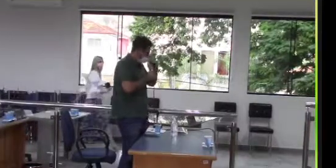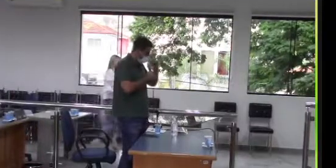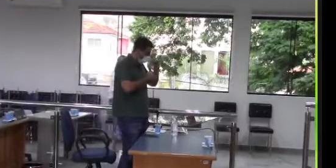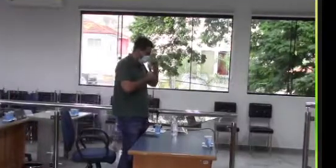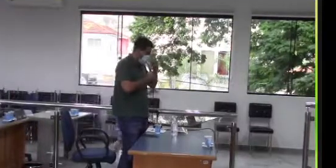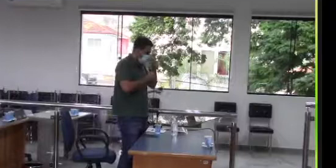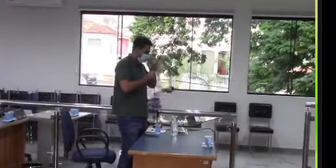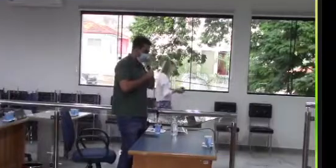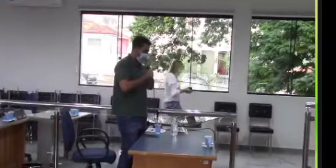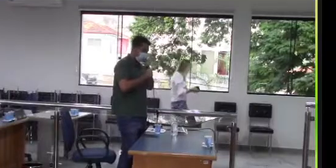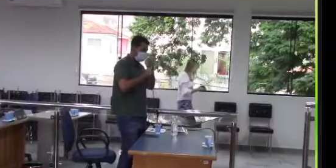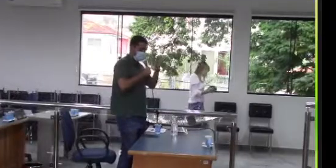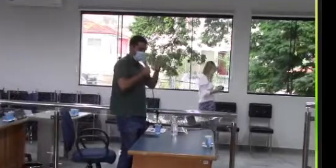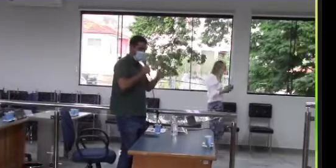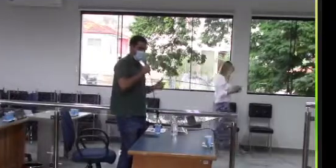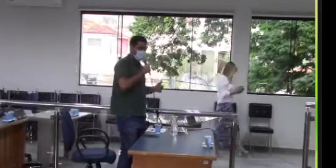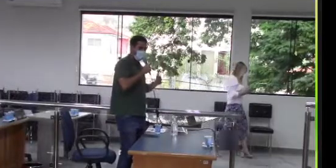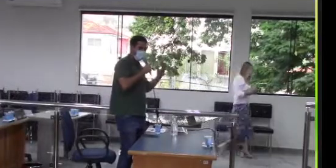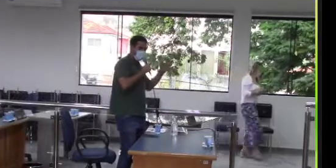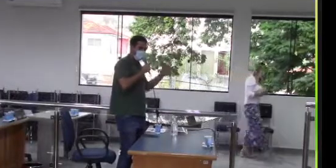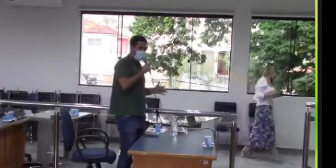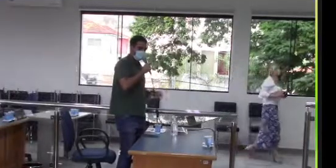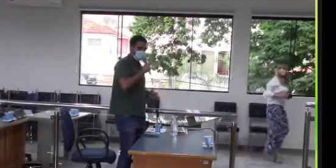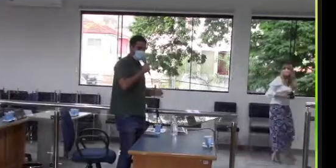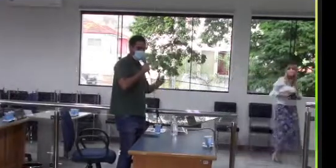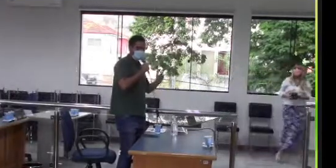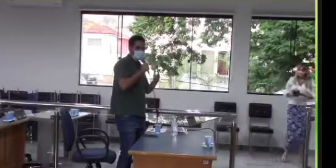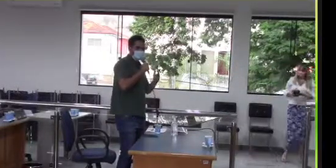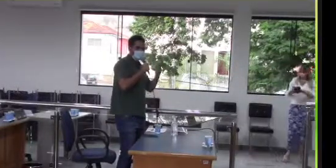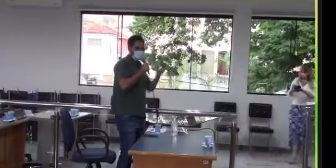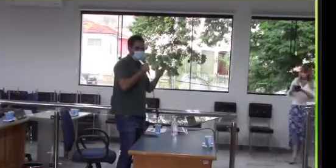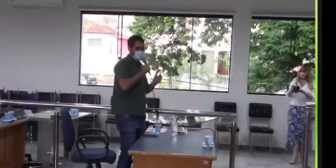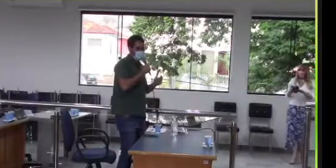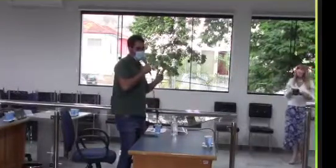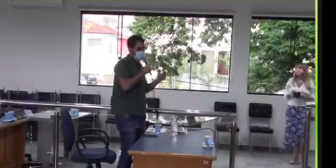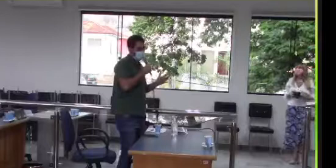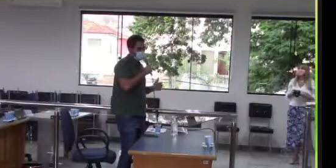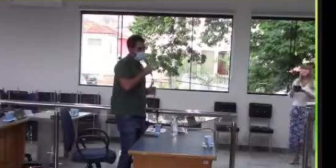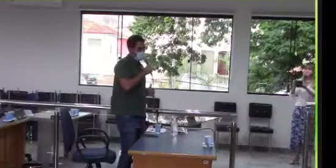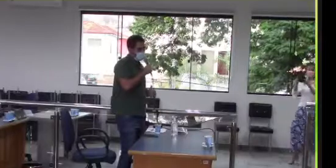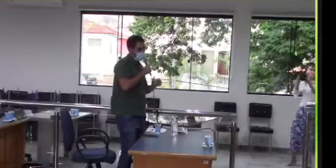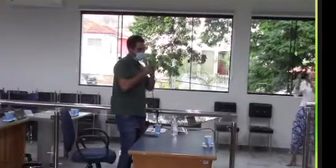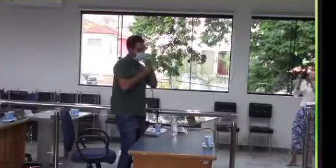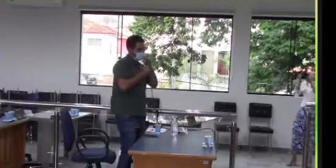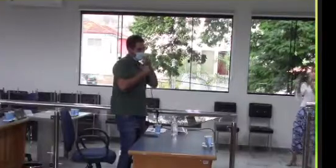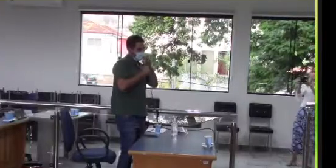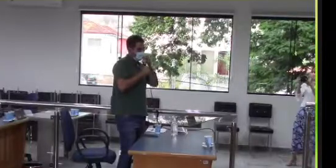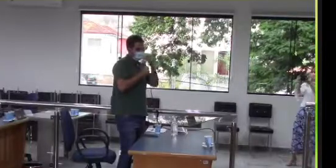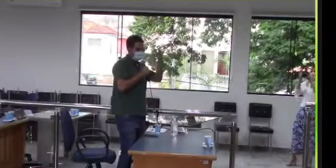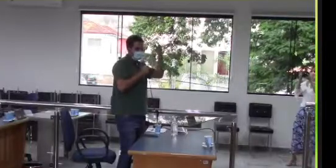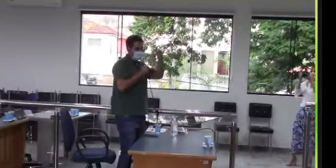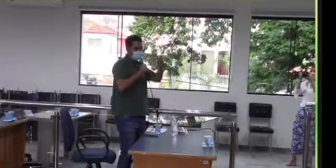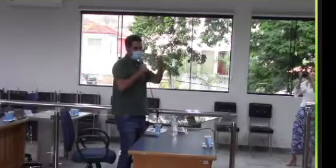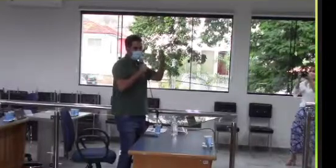requerimento foi... Comecei a acompanhar os requerimentos das outras cidades. Eu percebi que o requerimento de São João da Obbão à Vista é bem completo. Ele tem